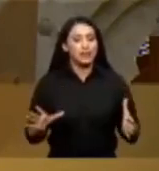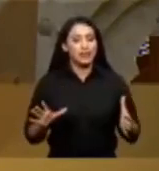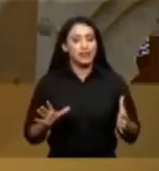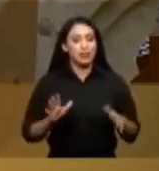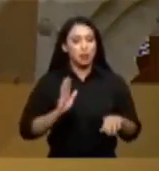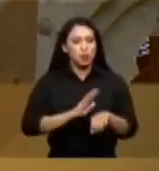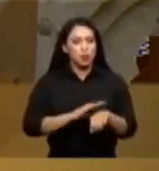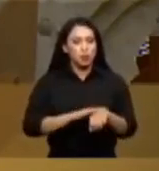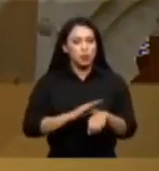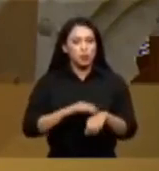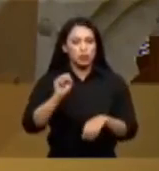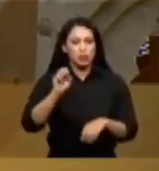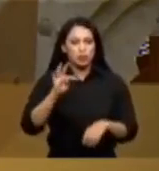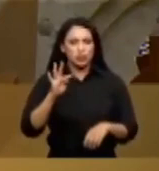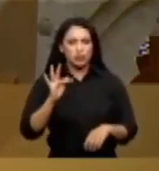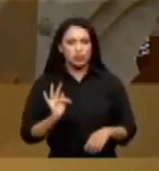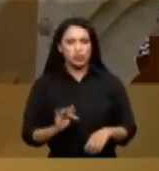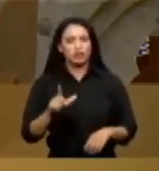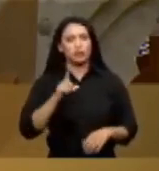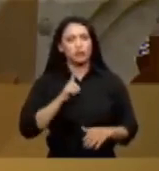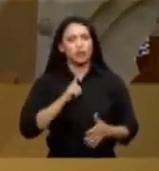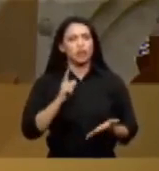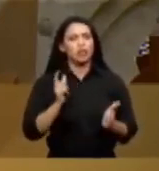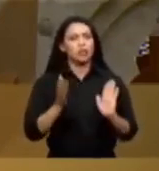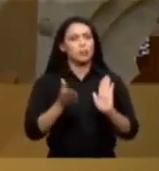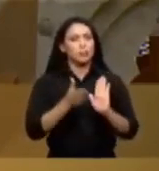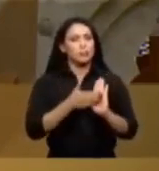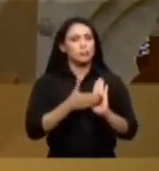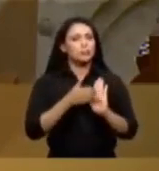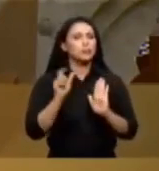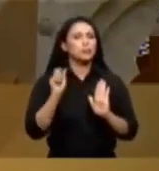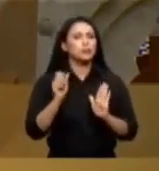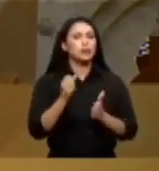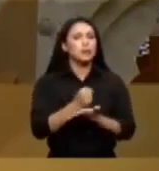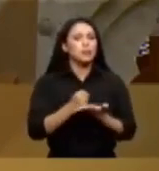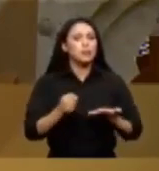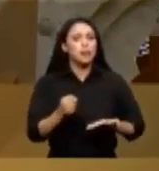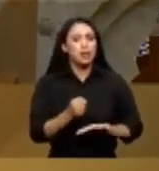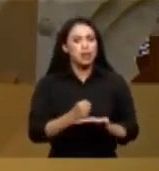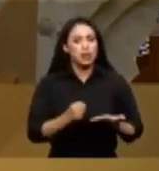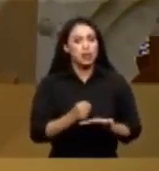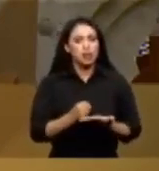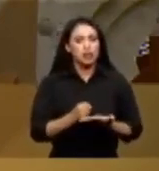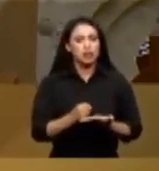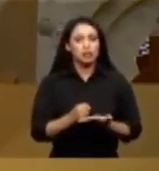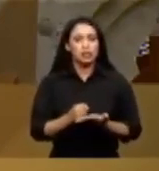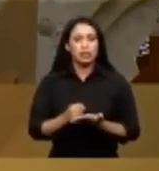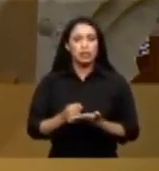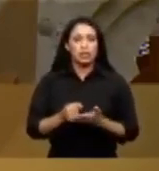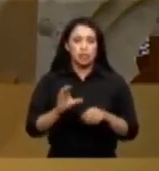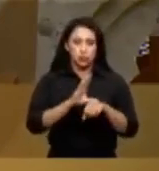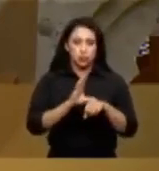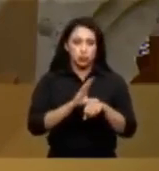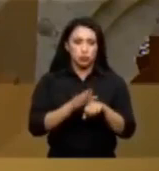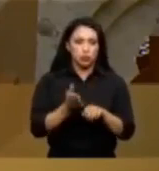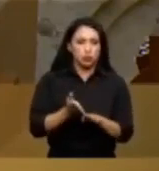Tribunal Federal ainda se pautava nos entendimentos baseados nas anteriores